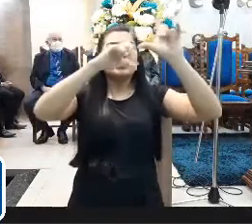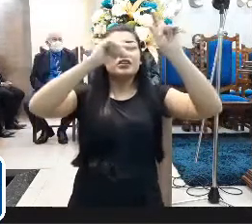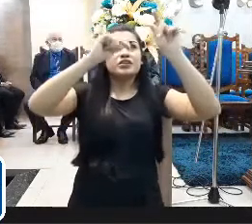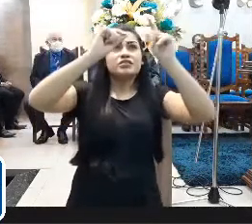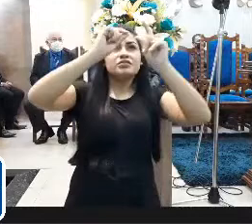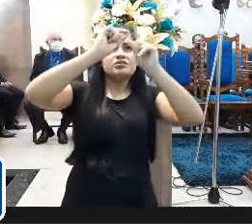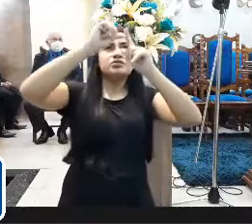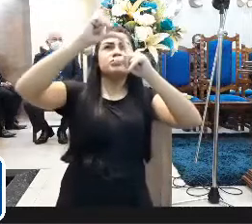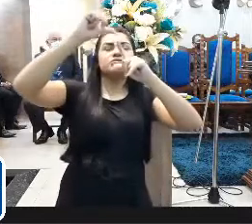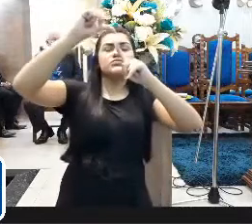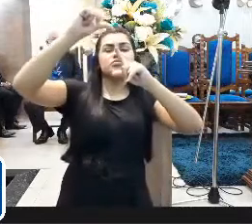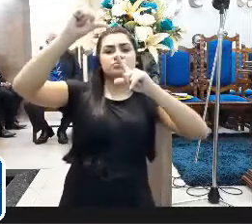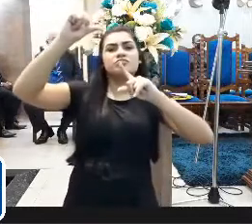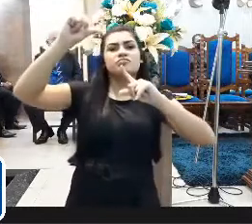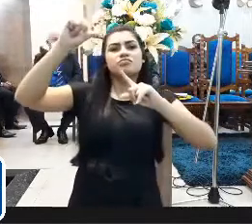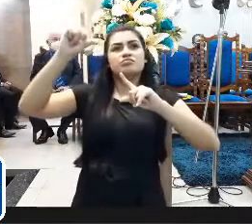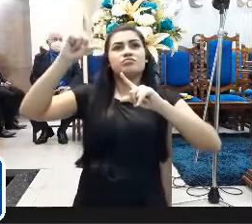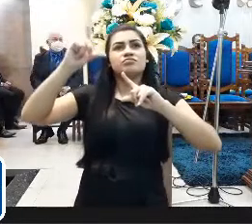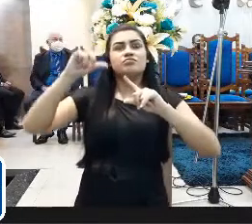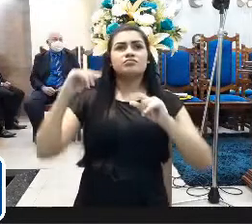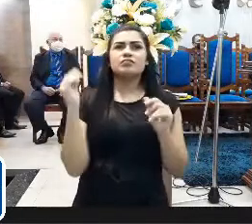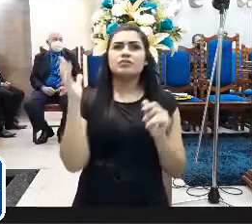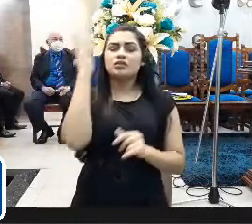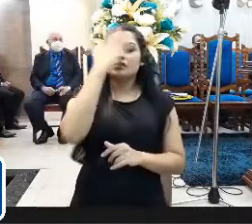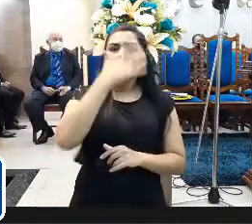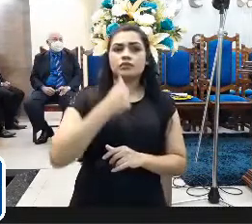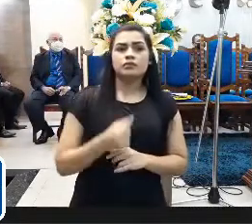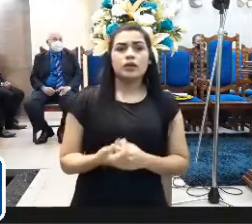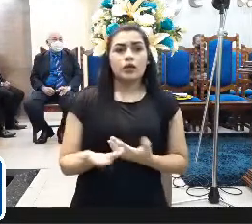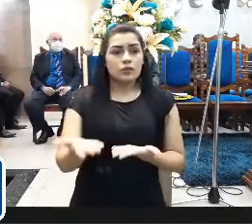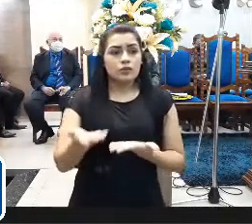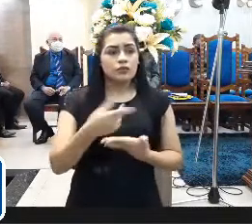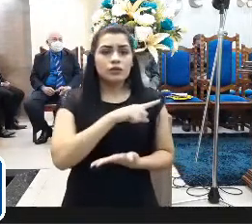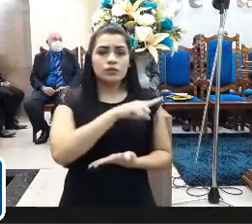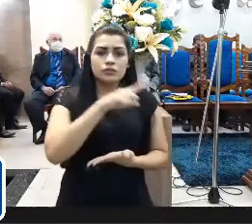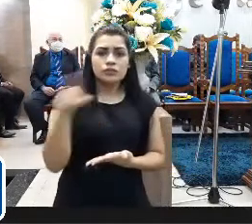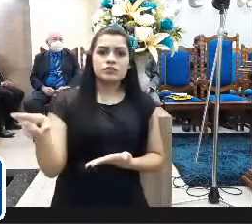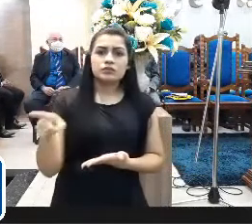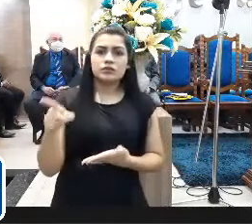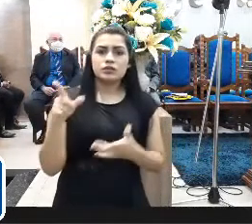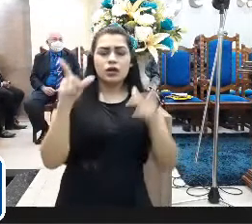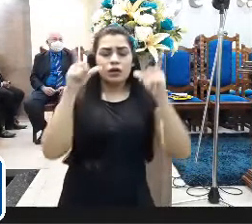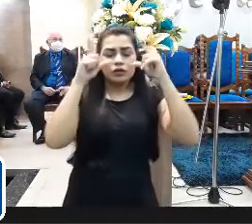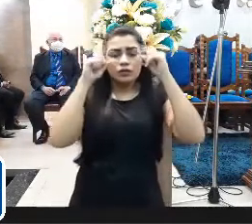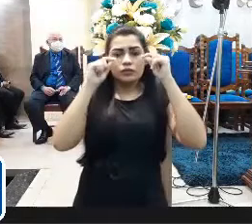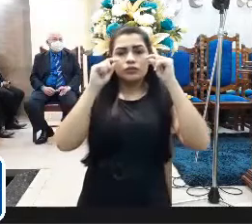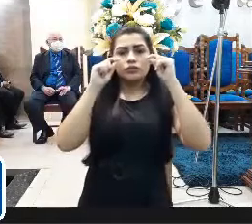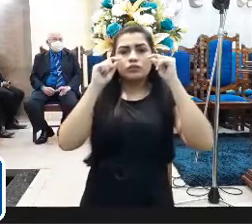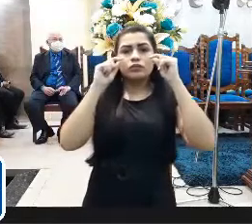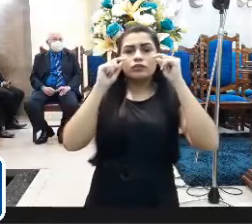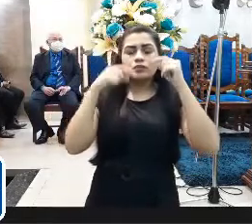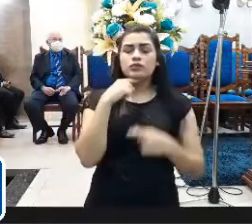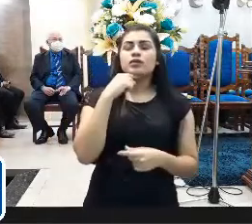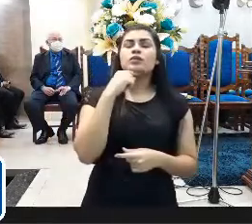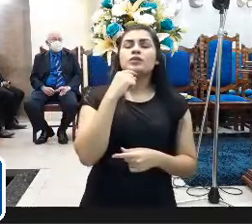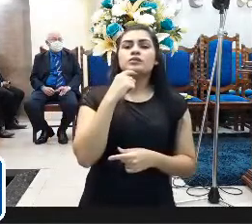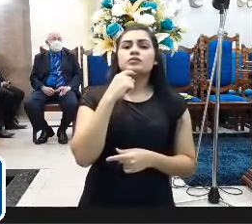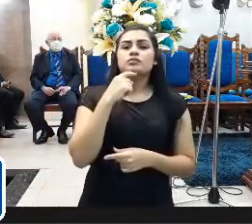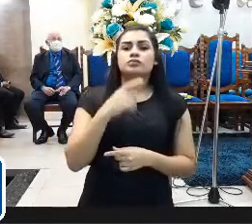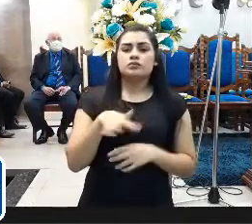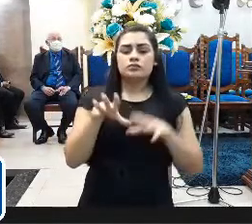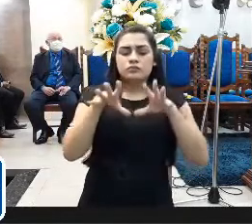estrelas. Eu queria lhe convidar a fechar os seus olhos e olhar para cima. Dê